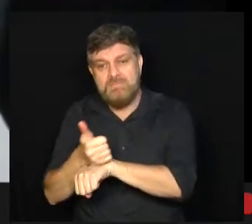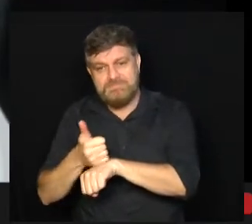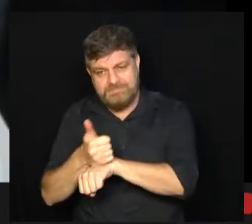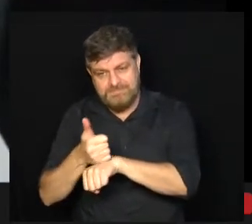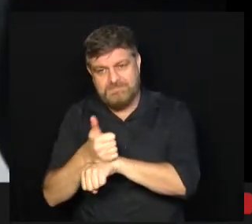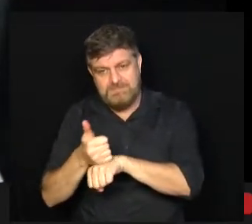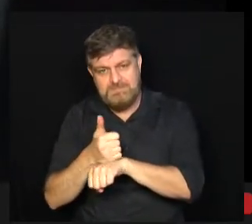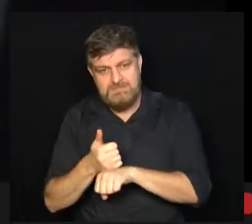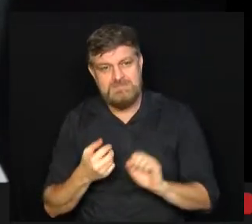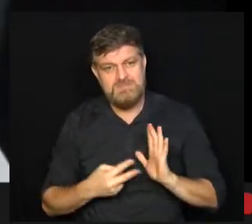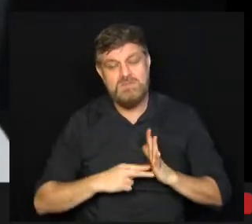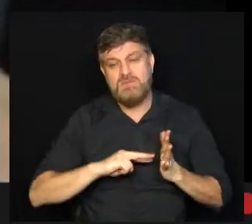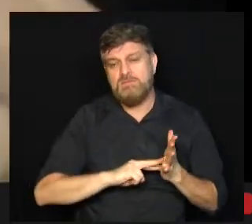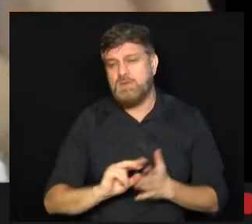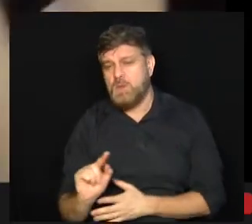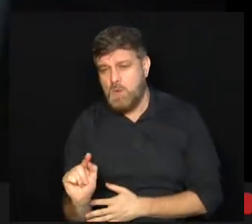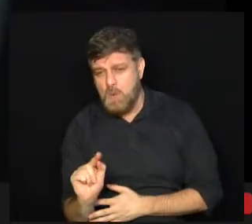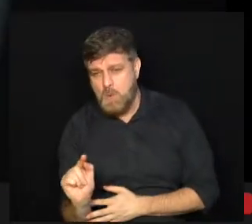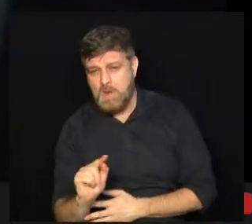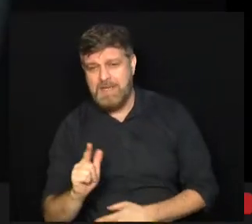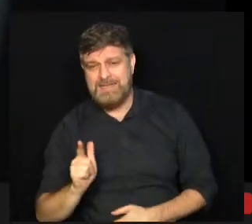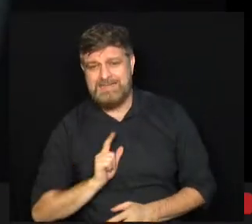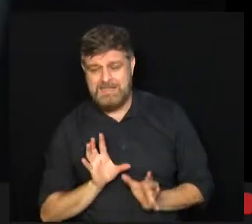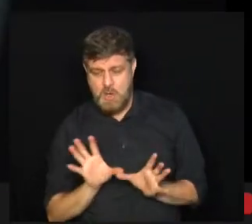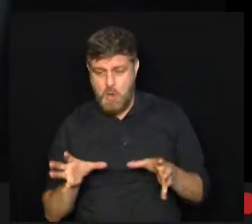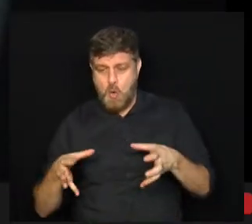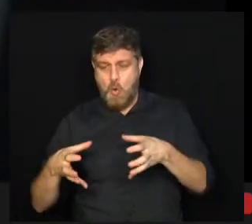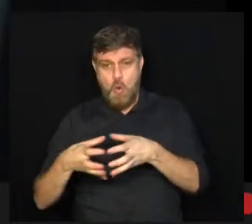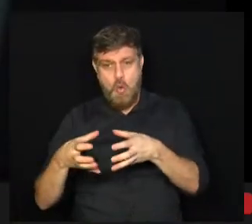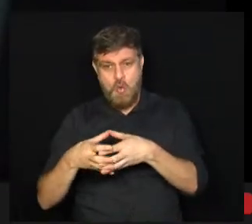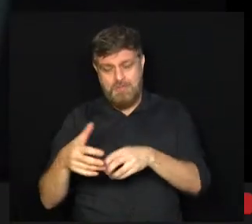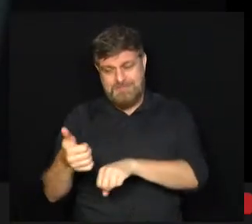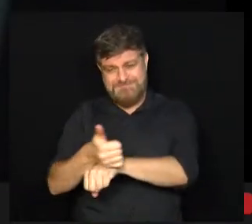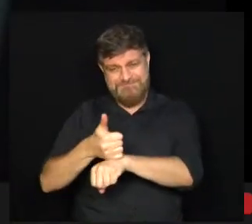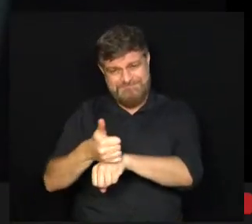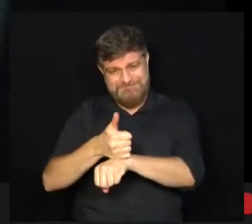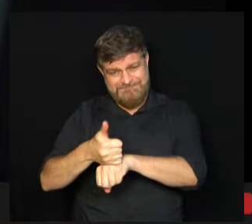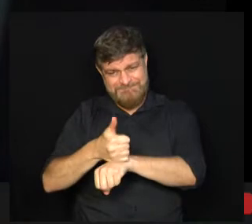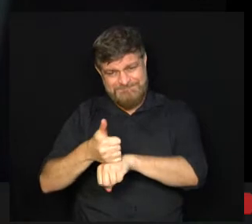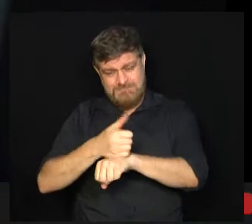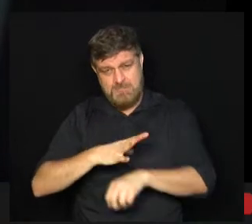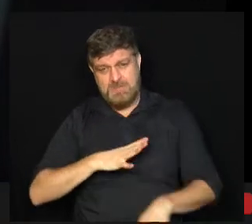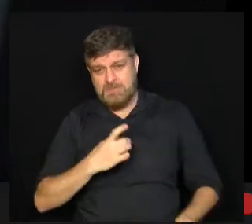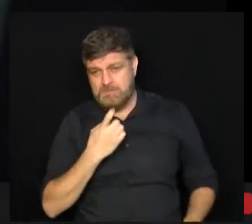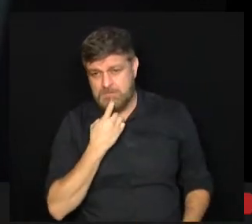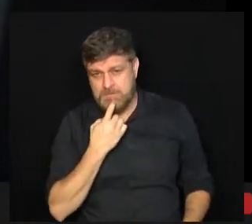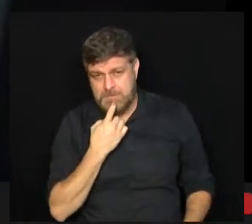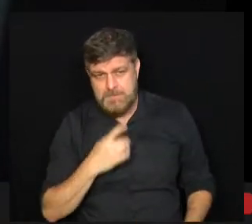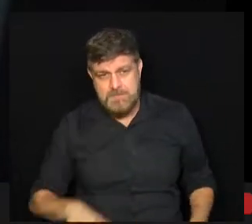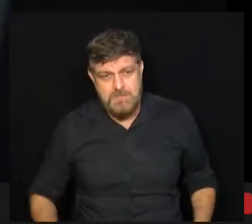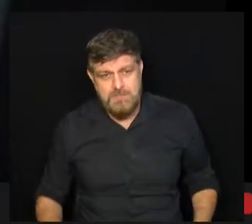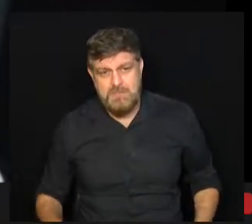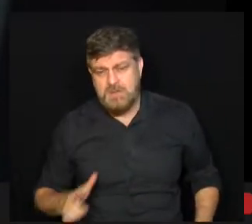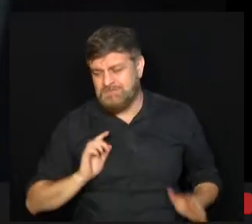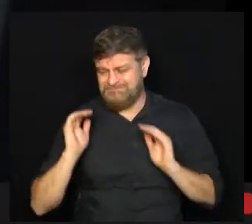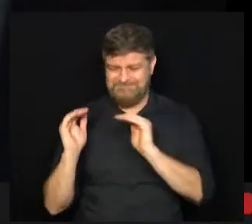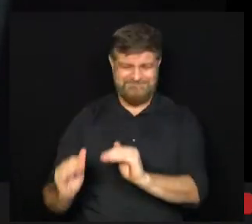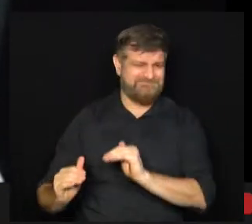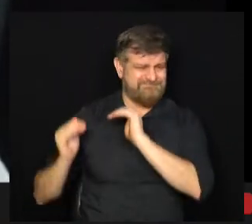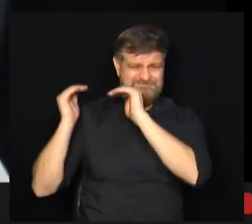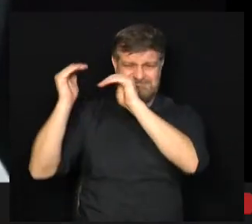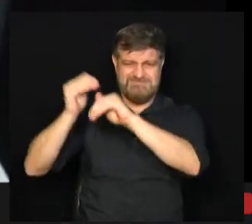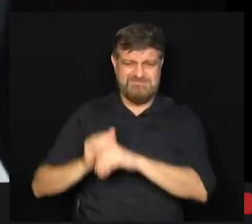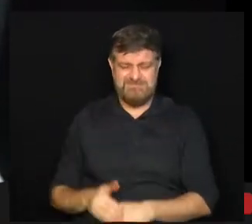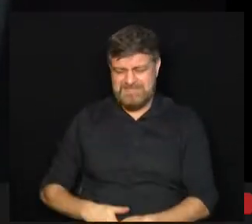Então, significa um grupo de profissionais na cidade de Campinas, altamente